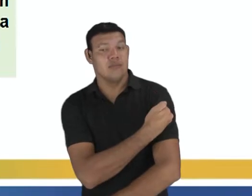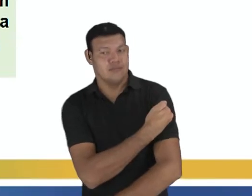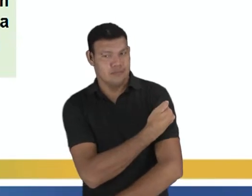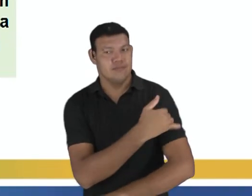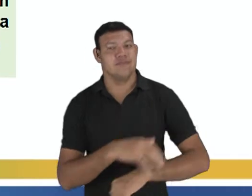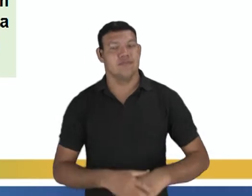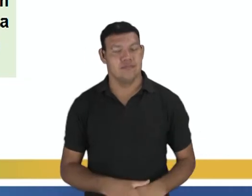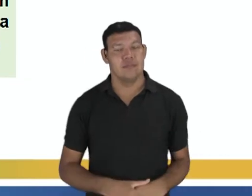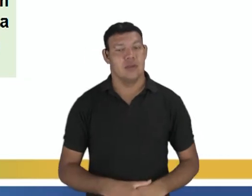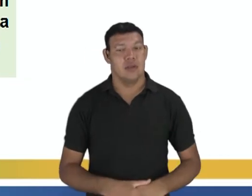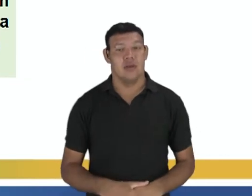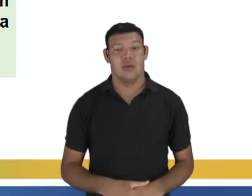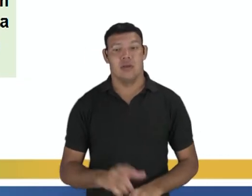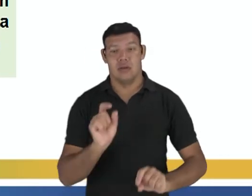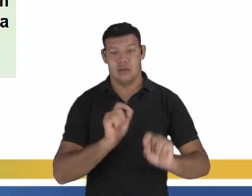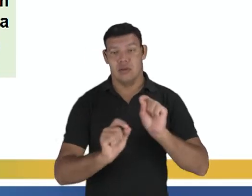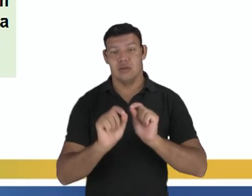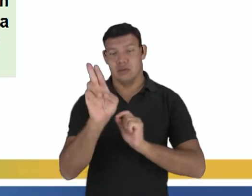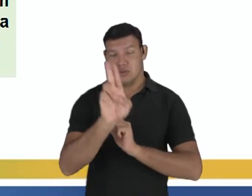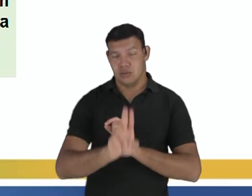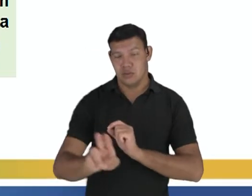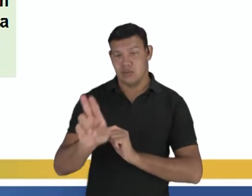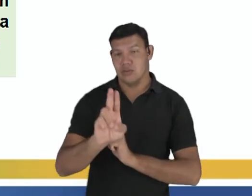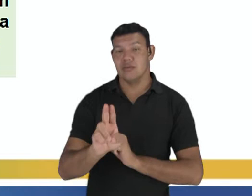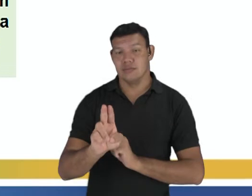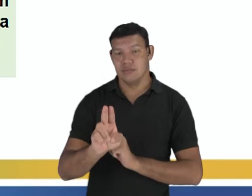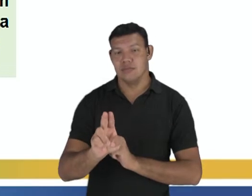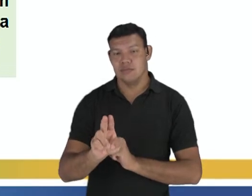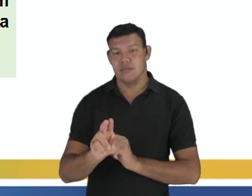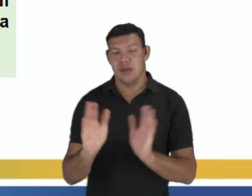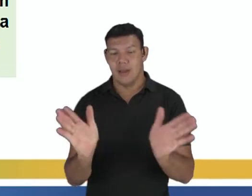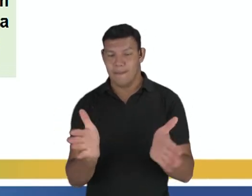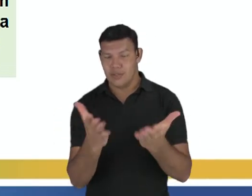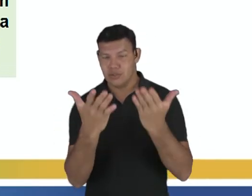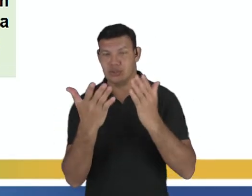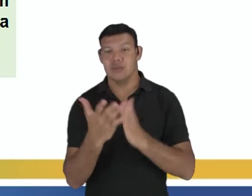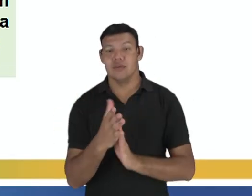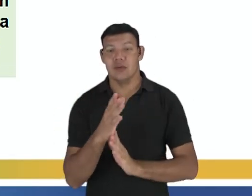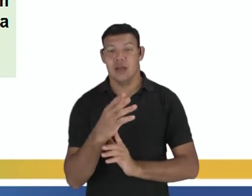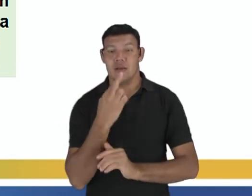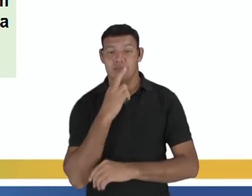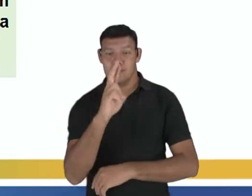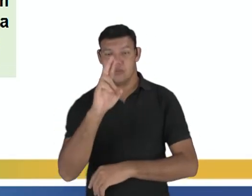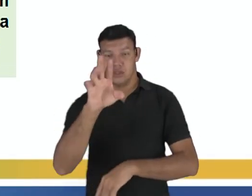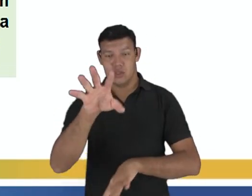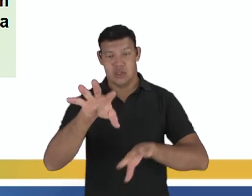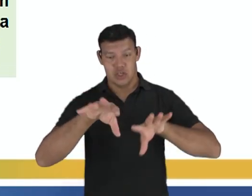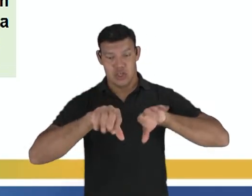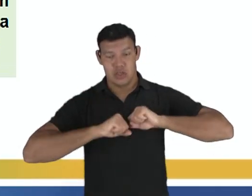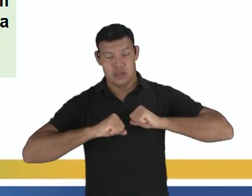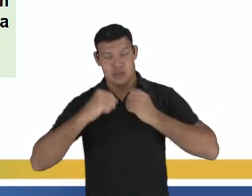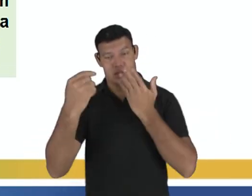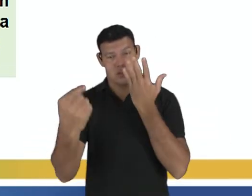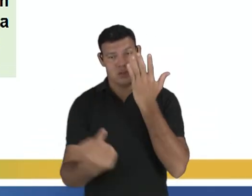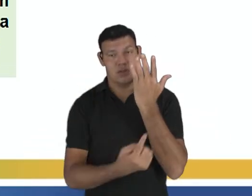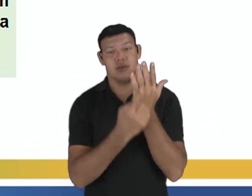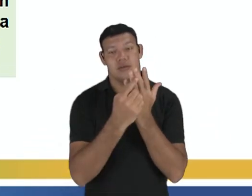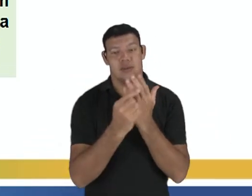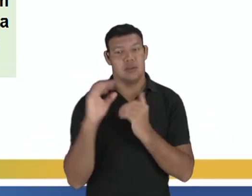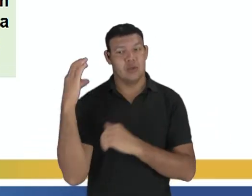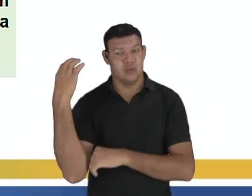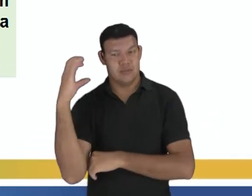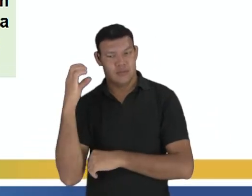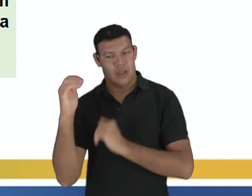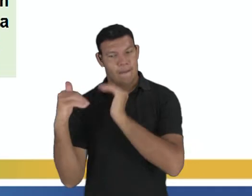vacinação é um processo que manipula a resposta imune adquirida. Então, a vacinação foi o meio que a sociedade, que